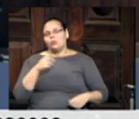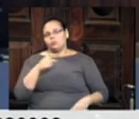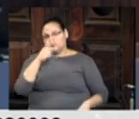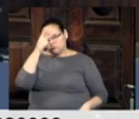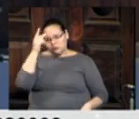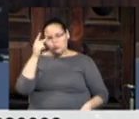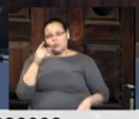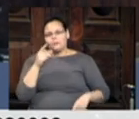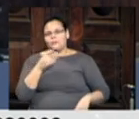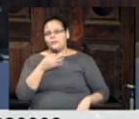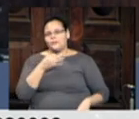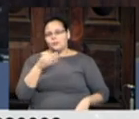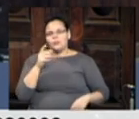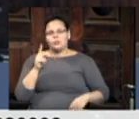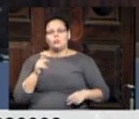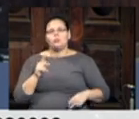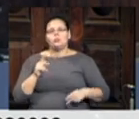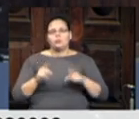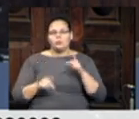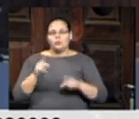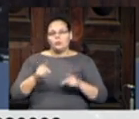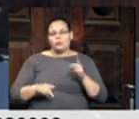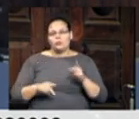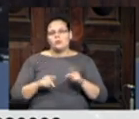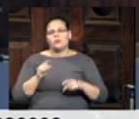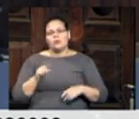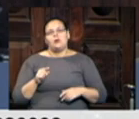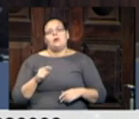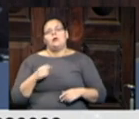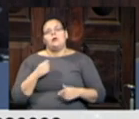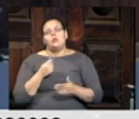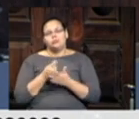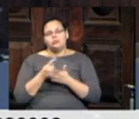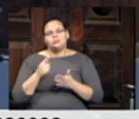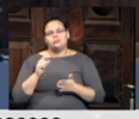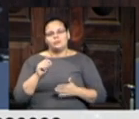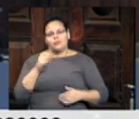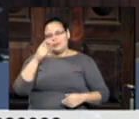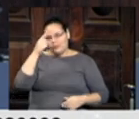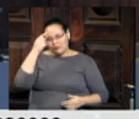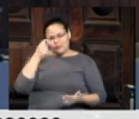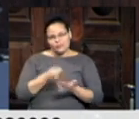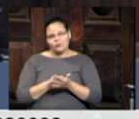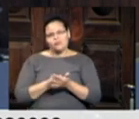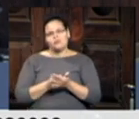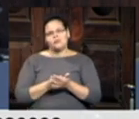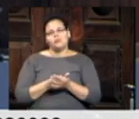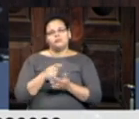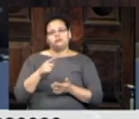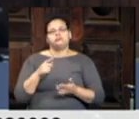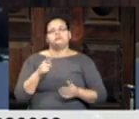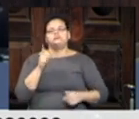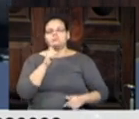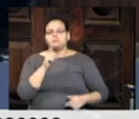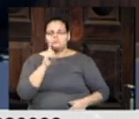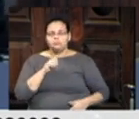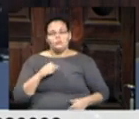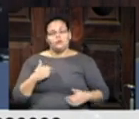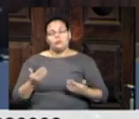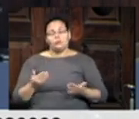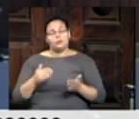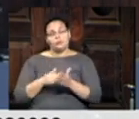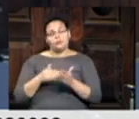compram decisões liminares para se sustentarem. Até aqui, tudo isso era